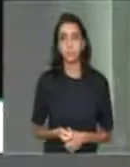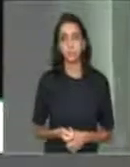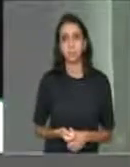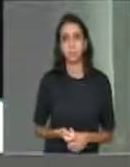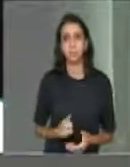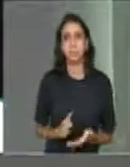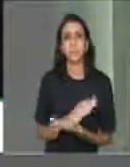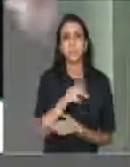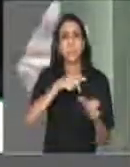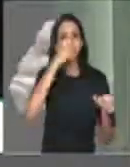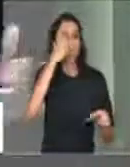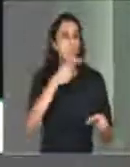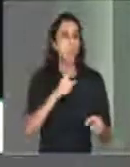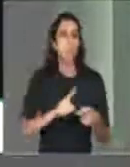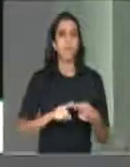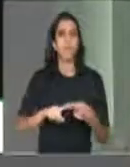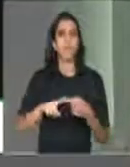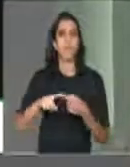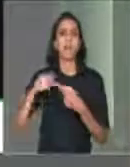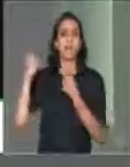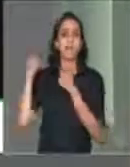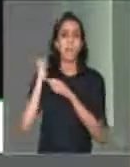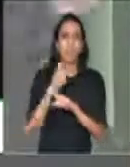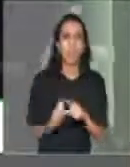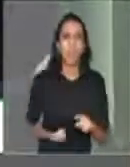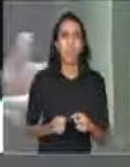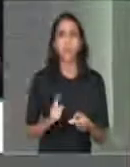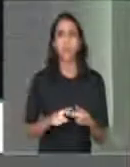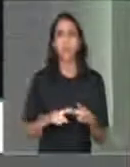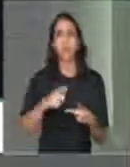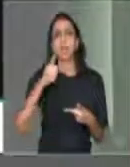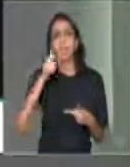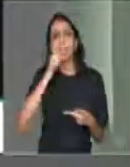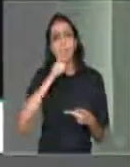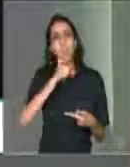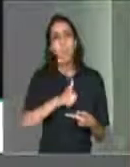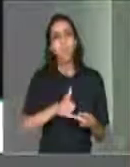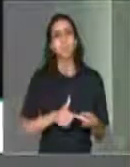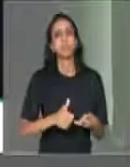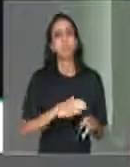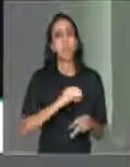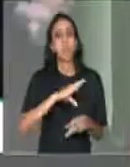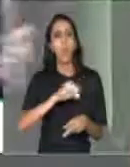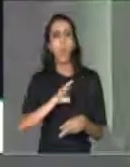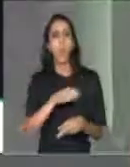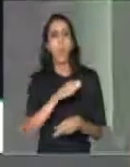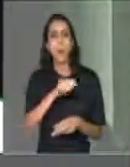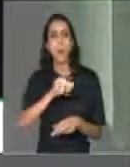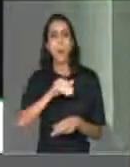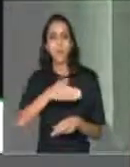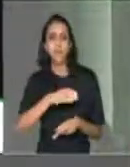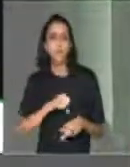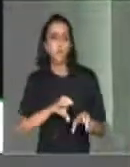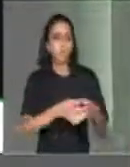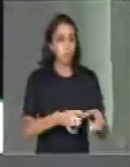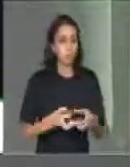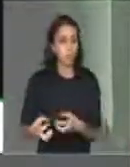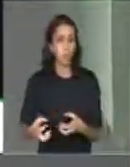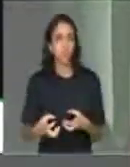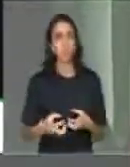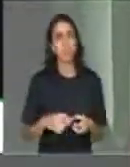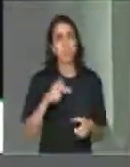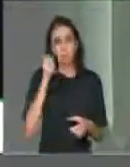como quilombolas, como quebradeiras do coco do babaçu, que são tradições do Maranhão, mas também